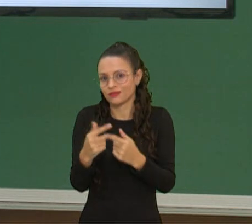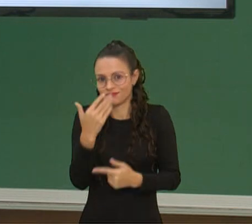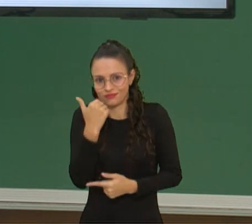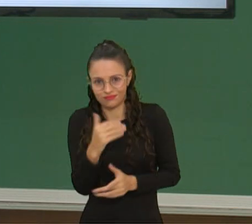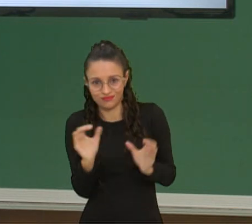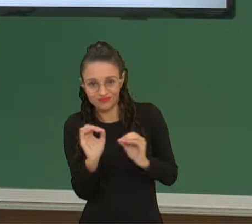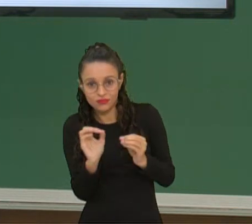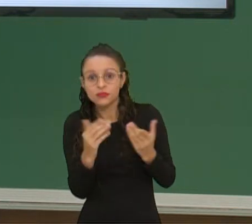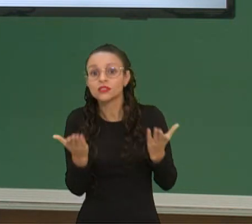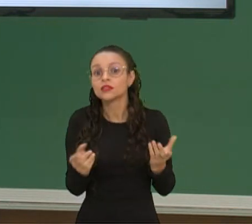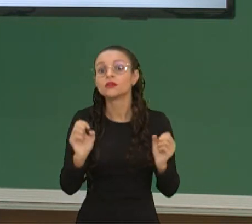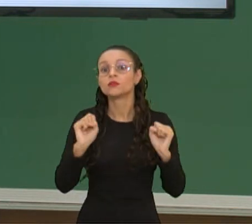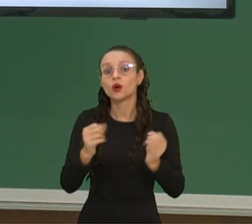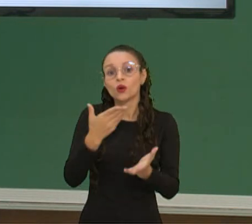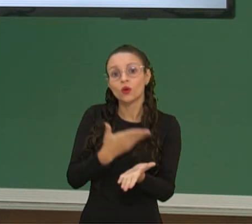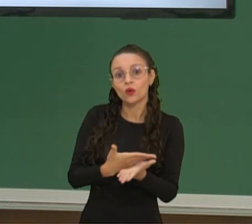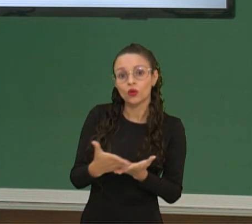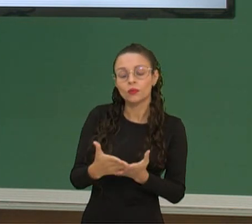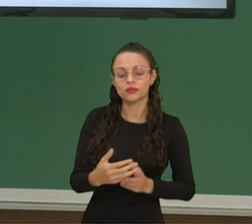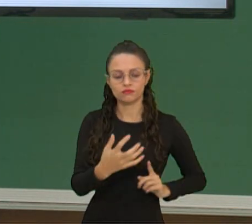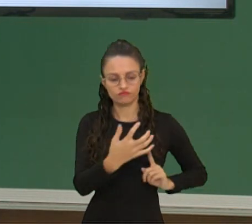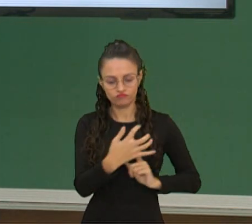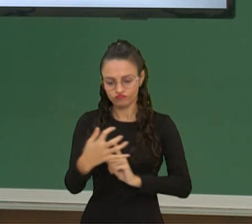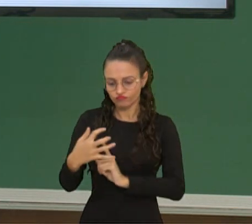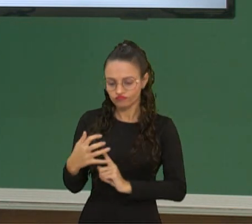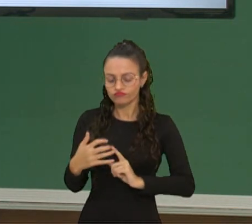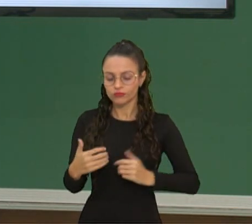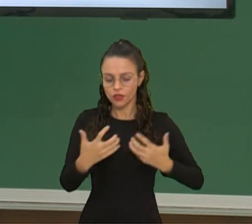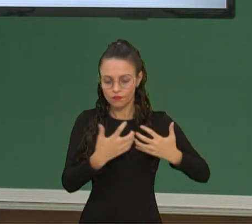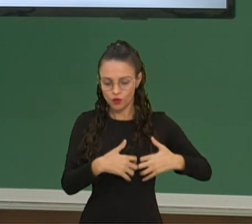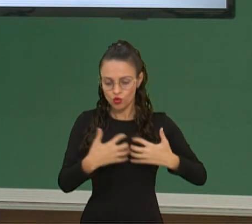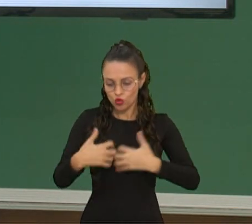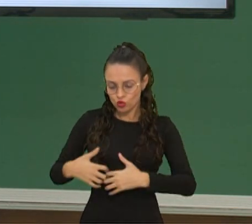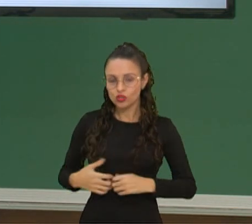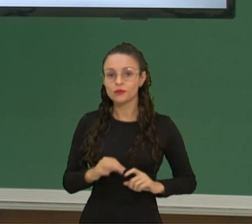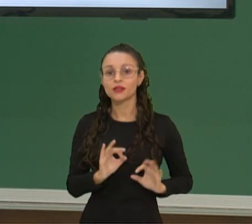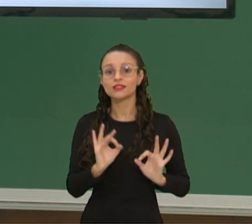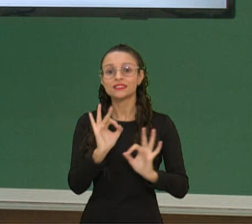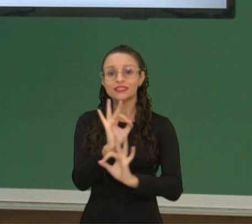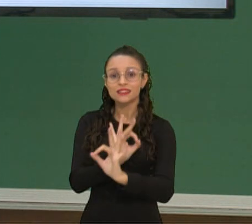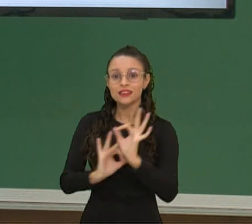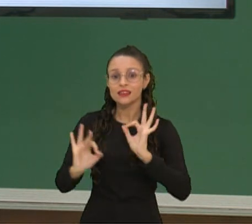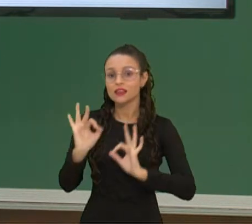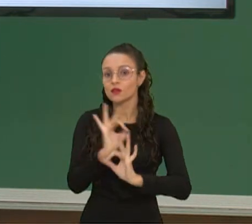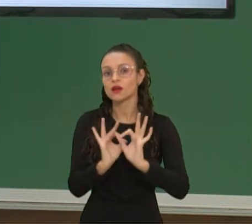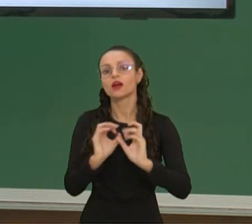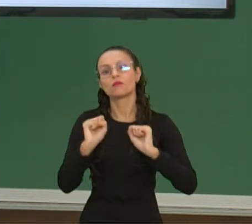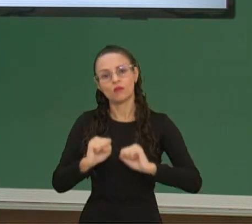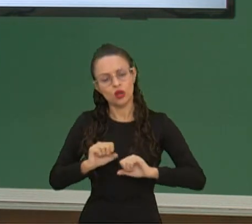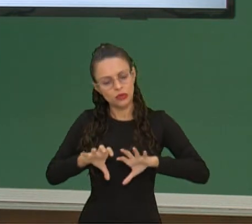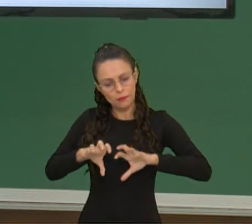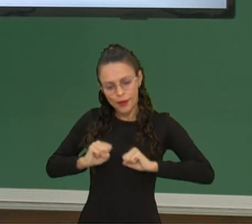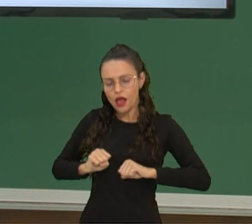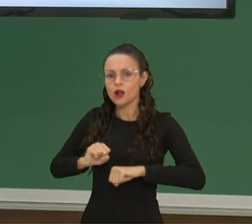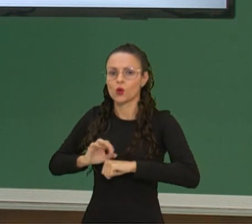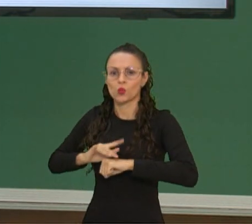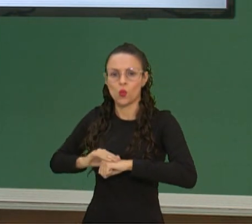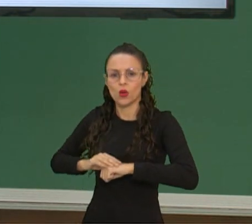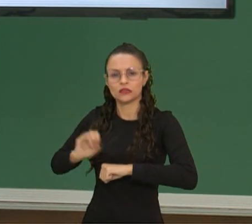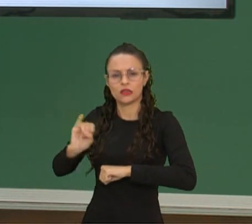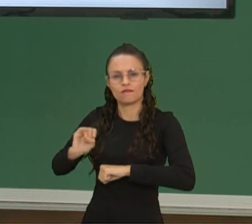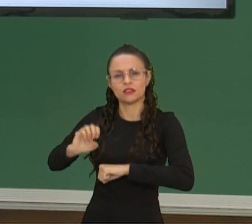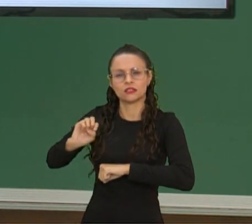se alimentando bem e isso vai começar a impactar o funcionamento das células e aí ela pode pegar infecções